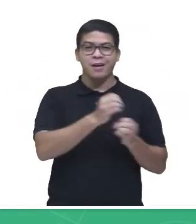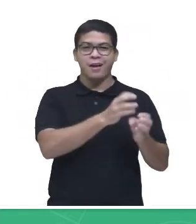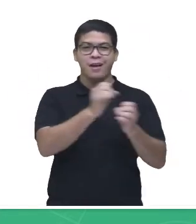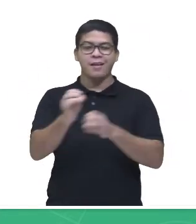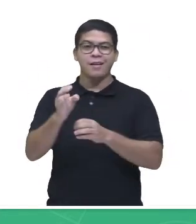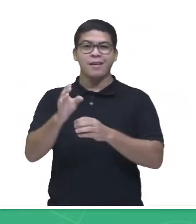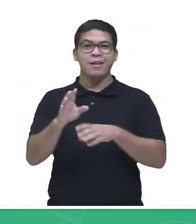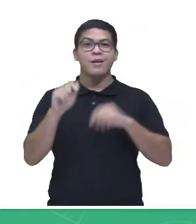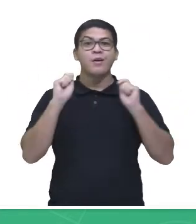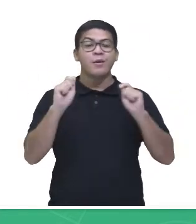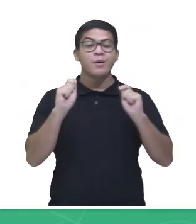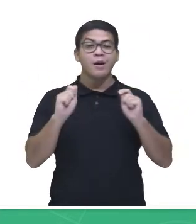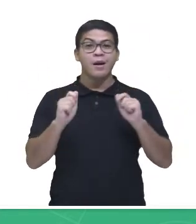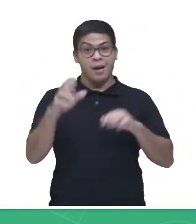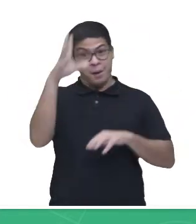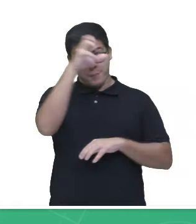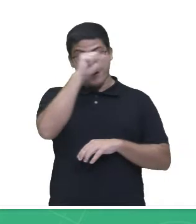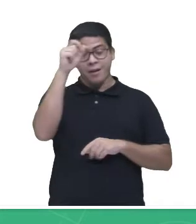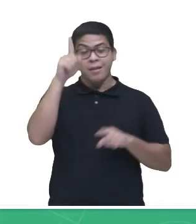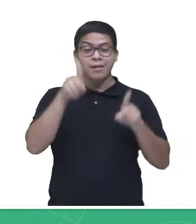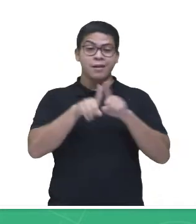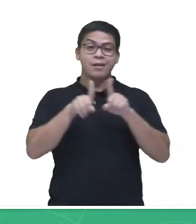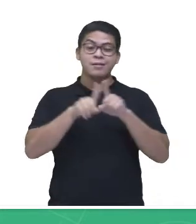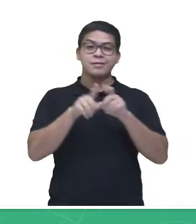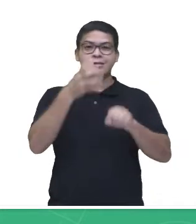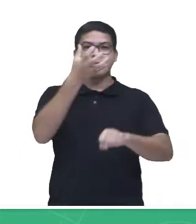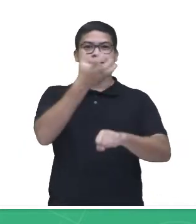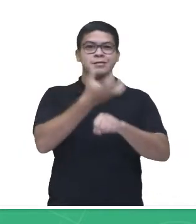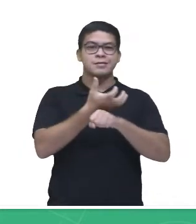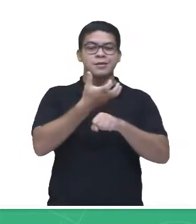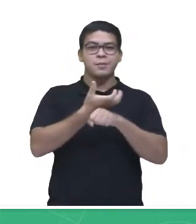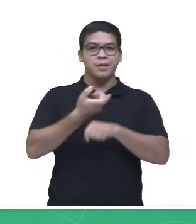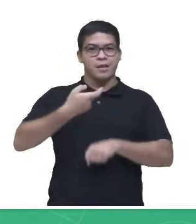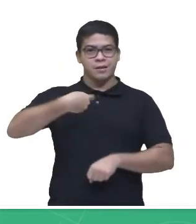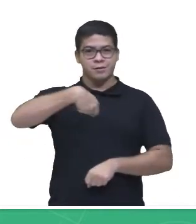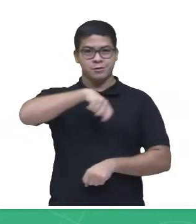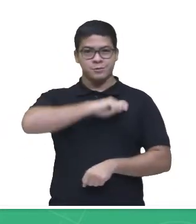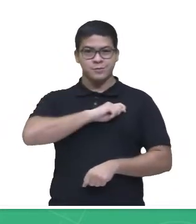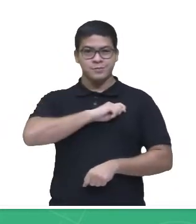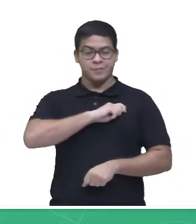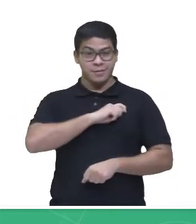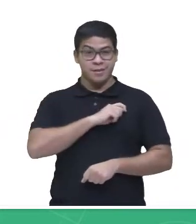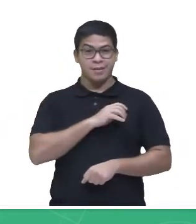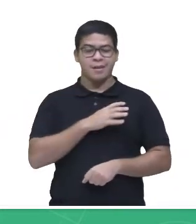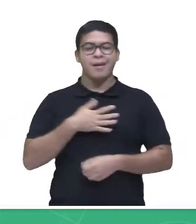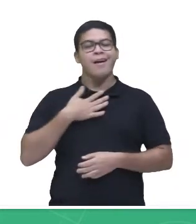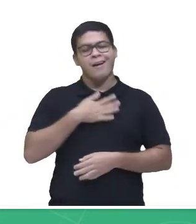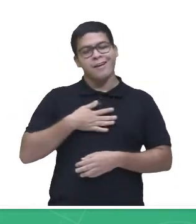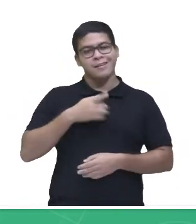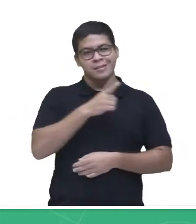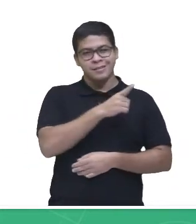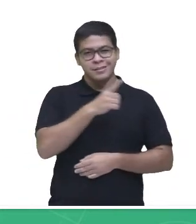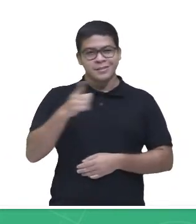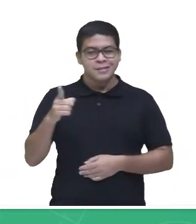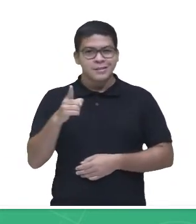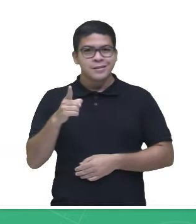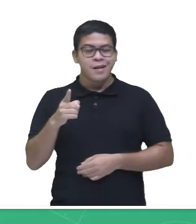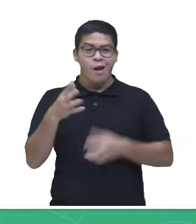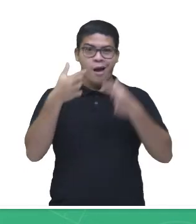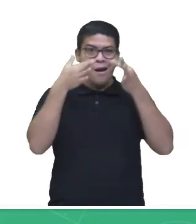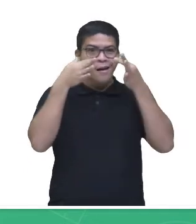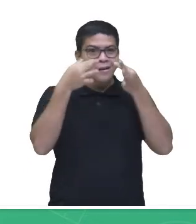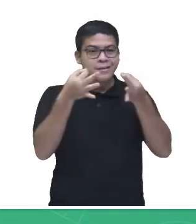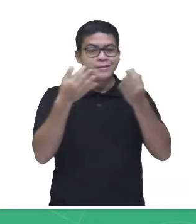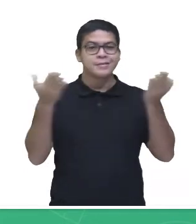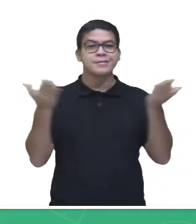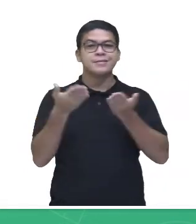ensinar aqui e aprender também, né, a língua espanhola. Então, gostaria que vocês tivessem bastante atenção